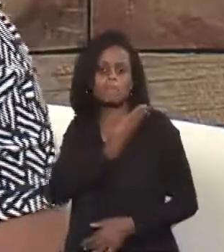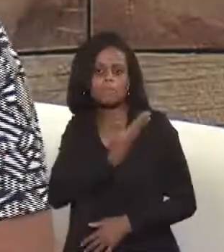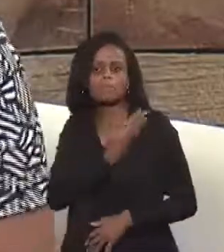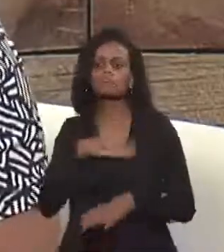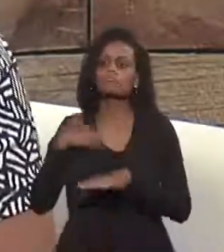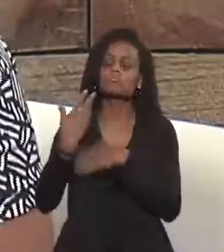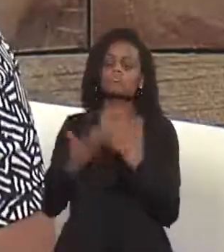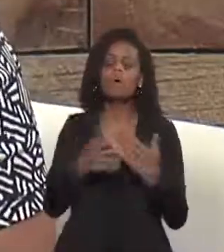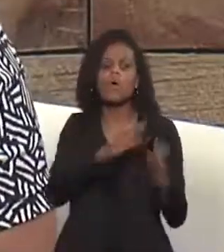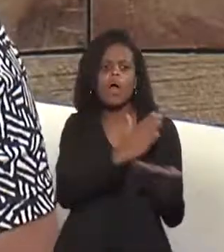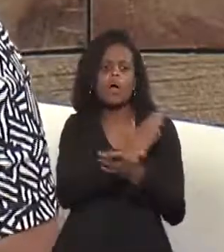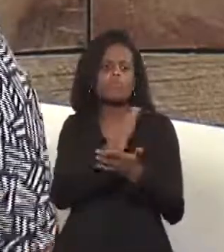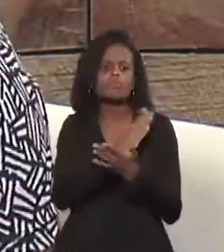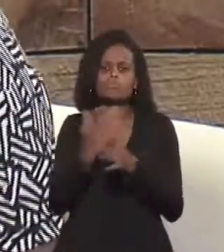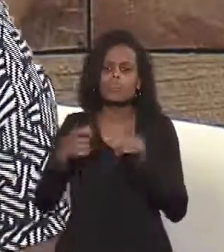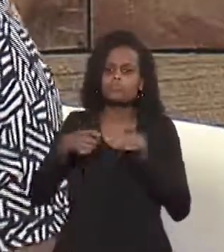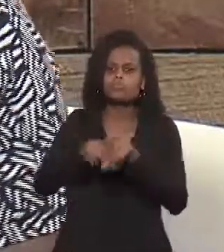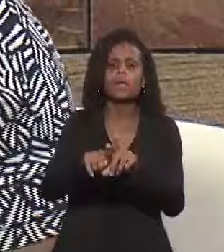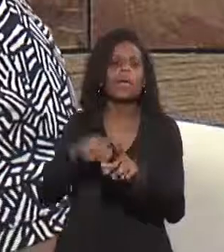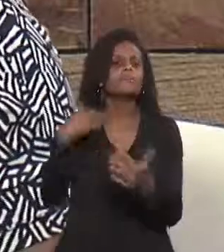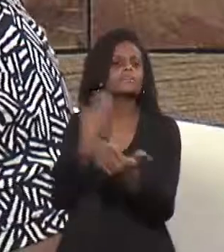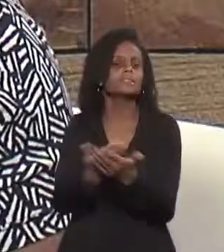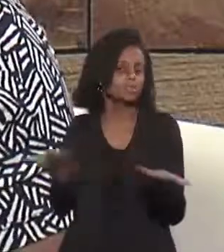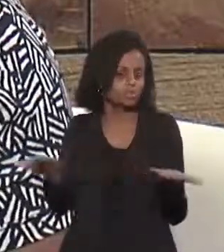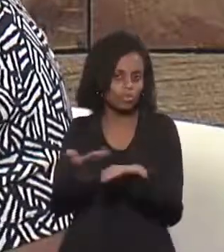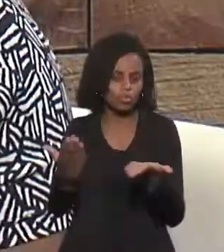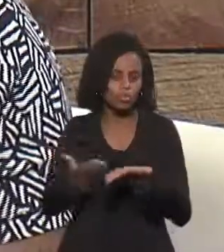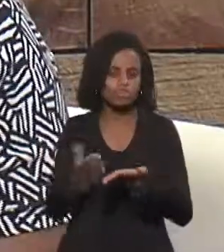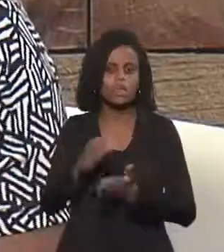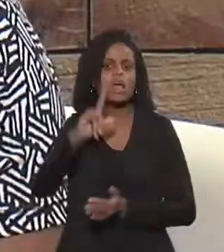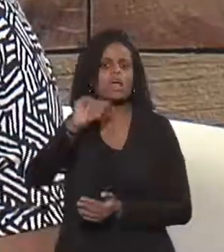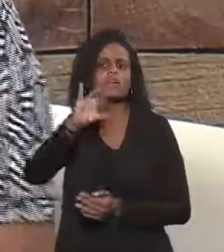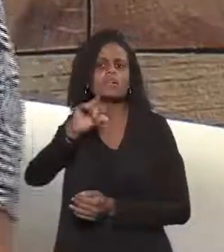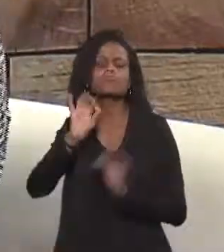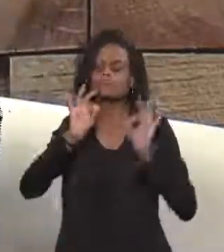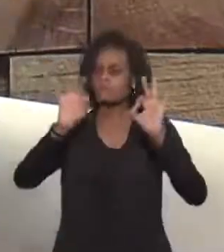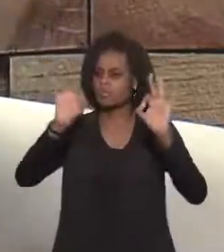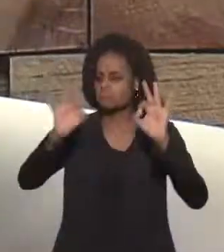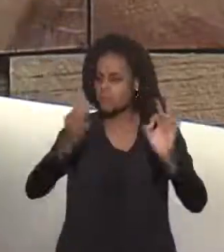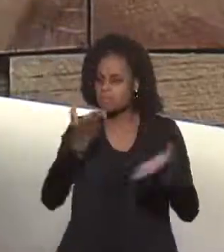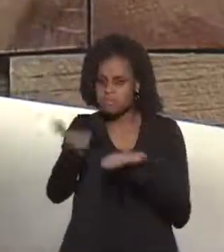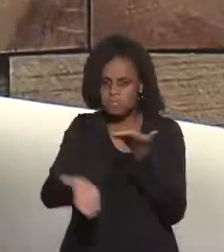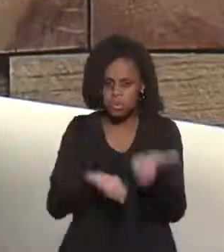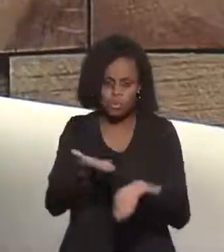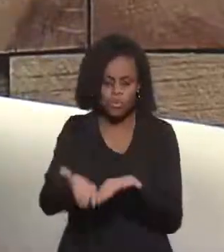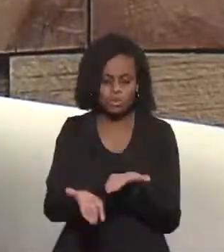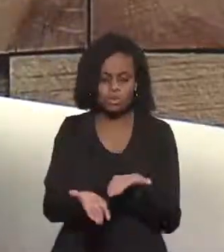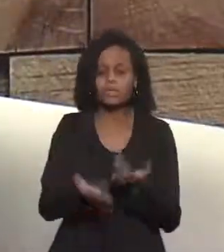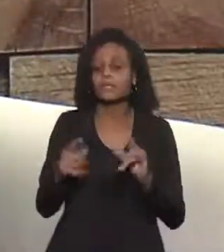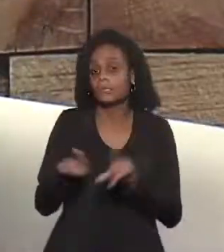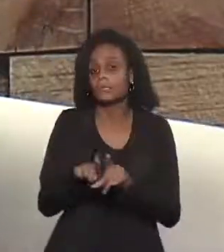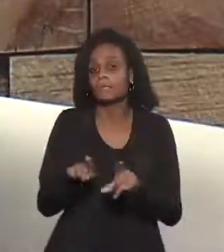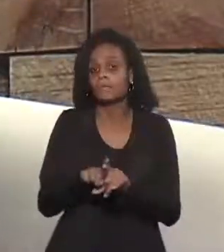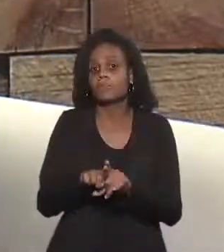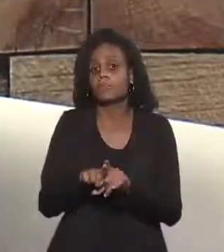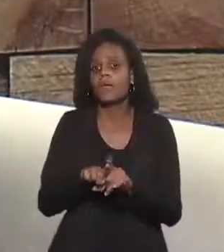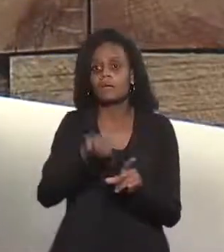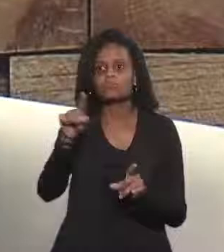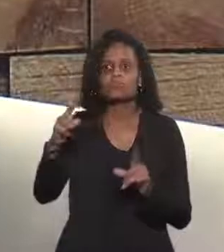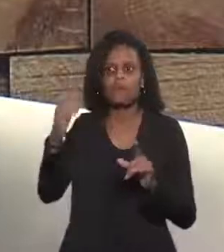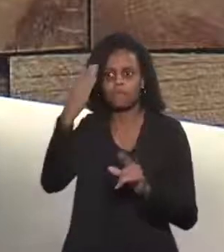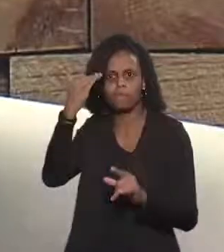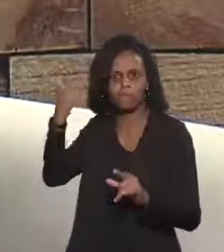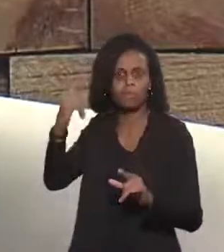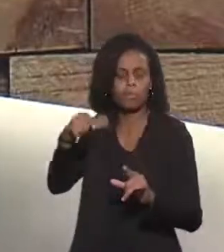são parceiros até hoje. É claro que a sua excelência no atendimento também, a